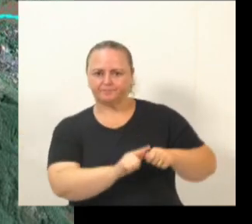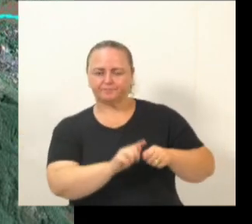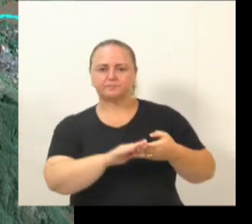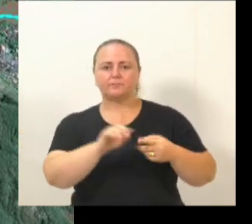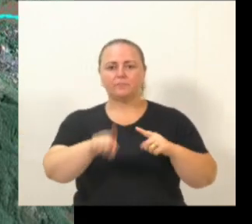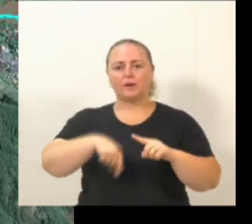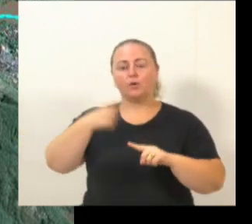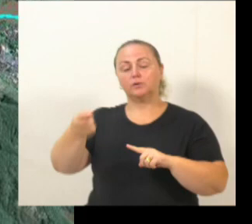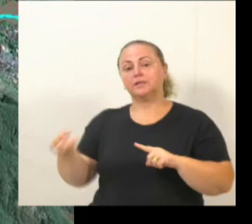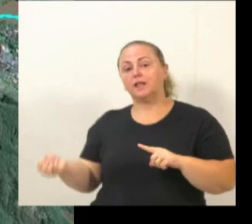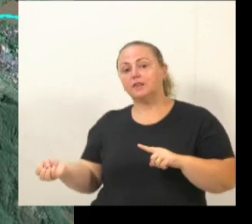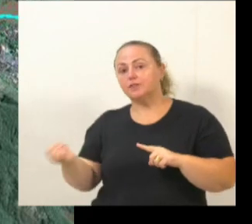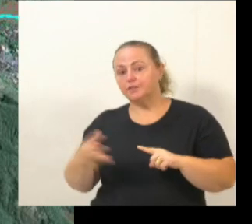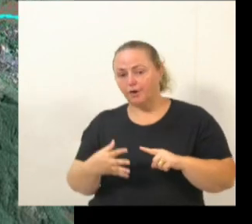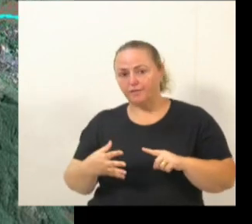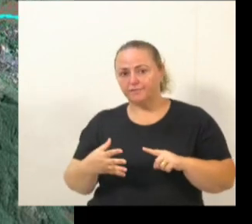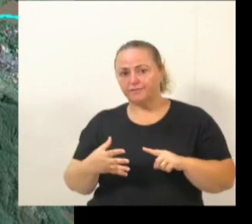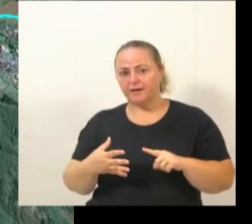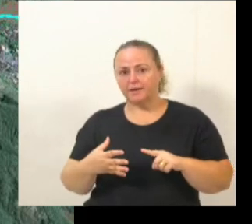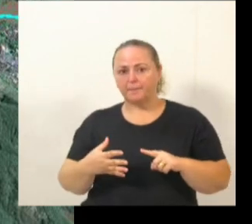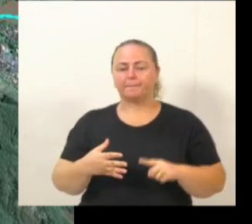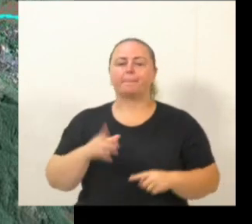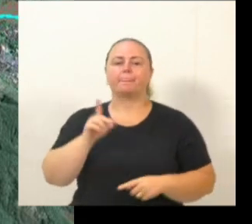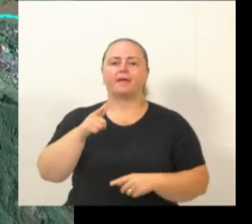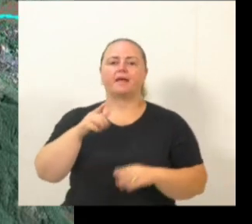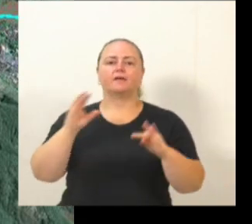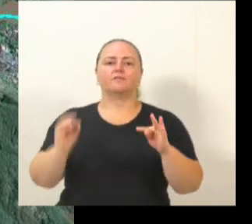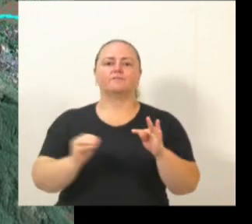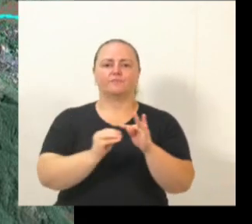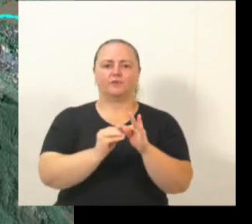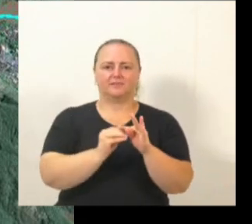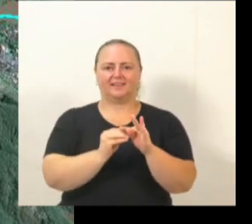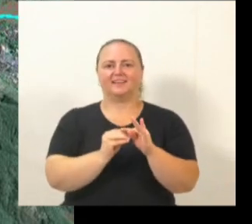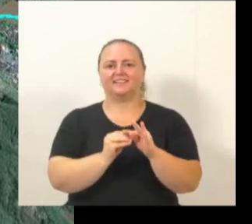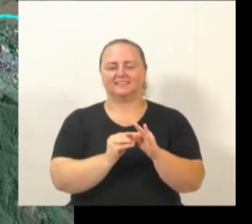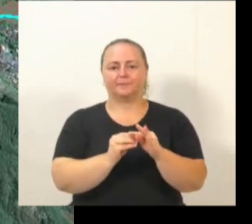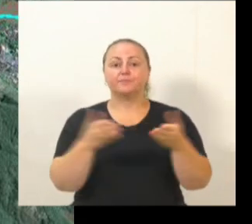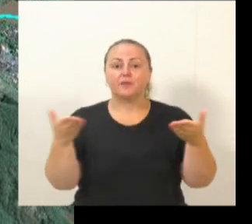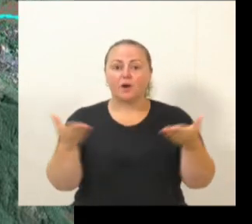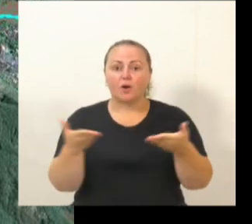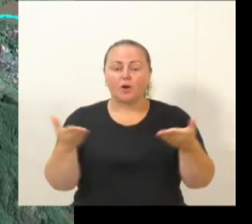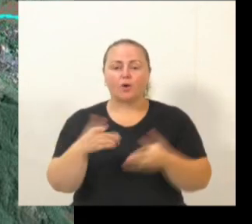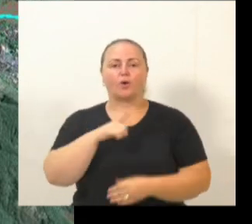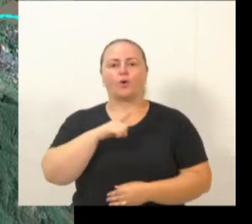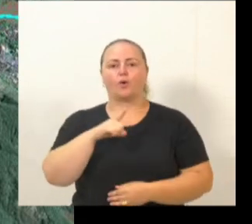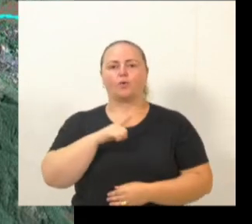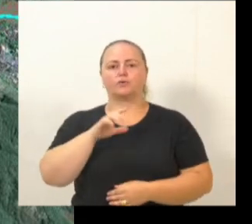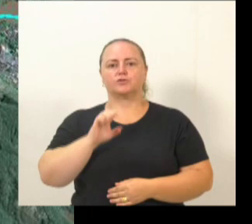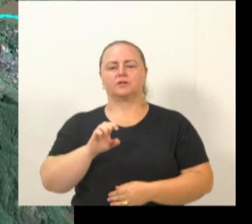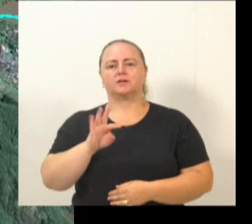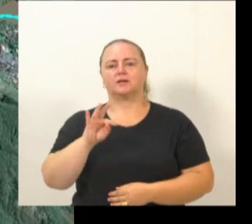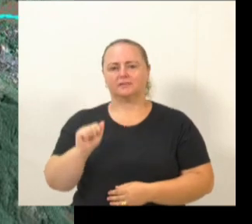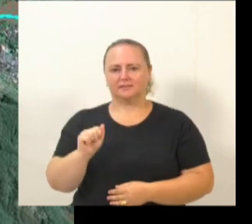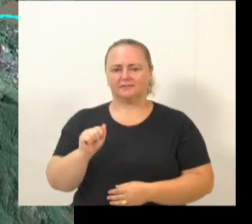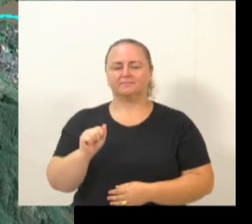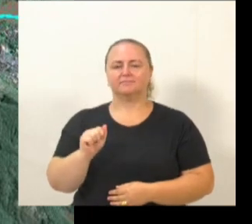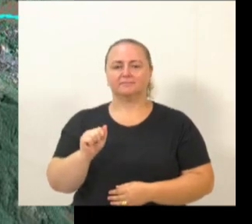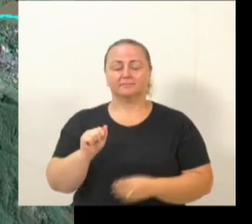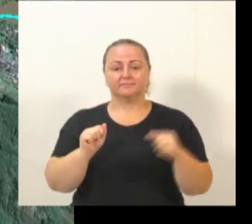ser construída na Fortaleza, no terreno onde hoje temos a estação de tratamento, mas essas 2 estações